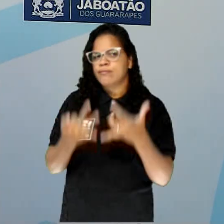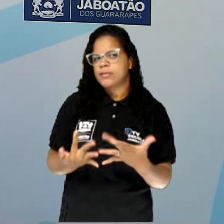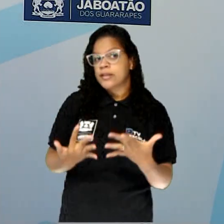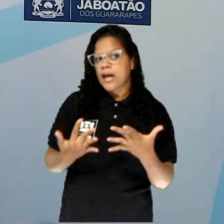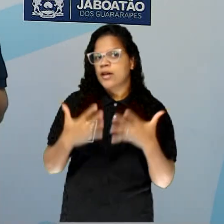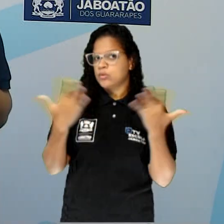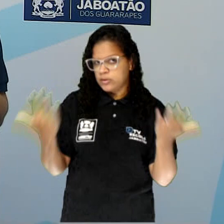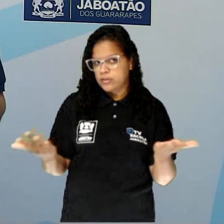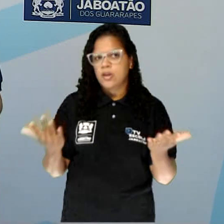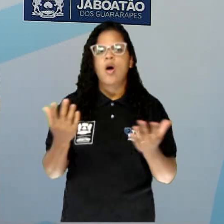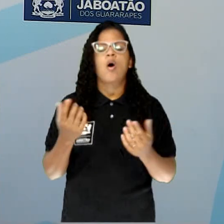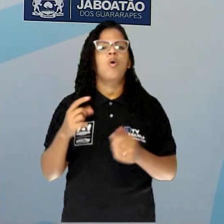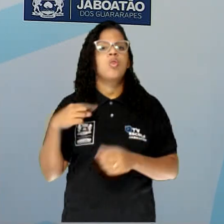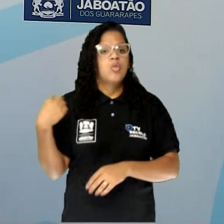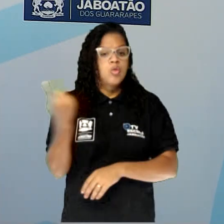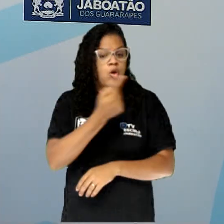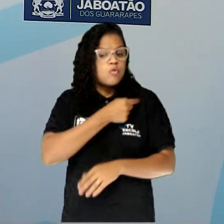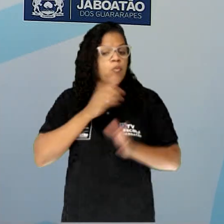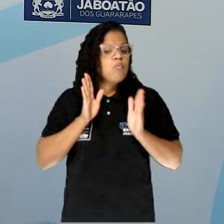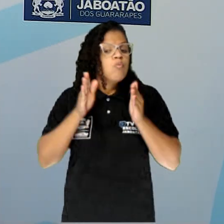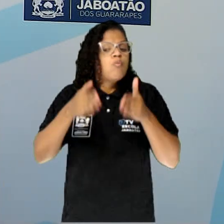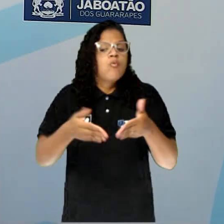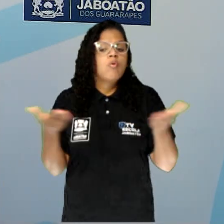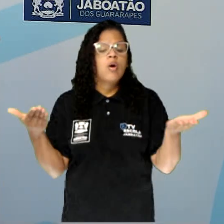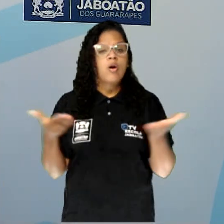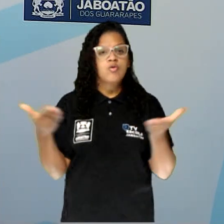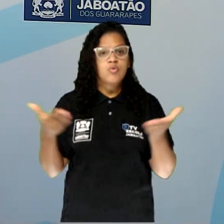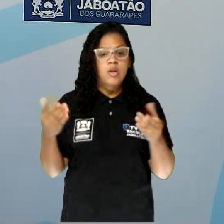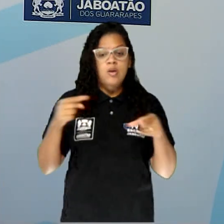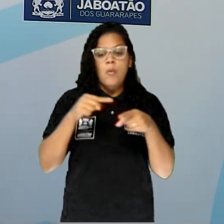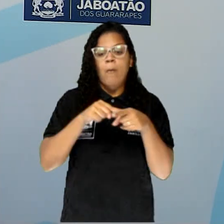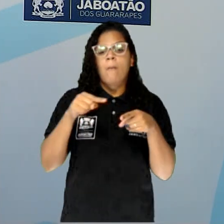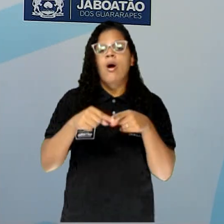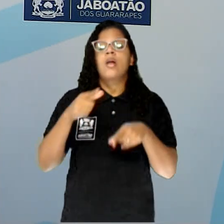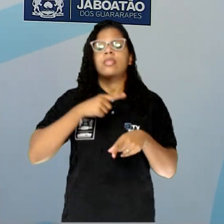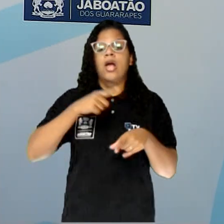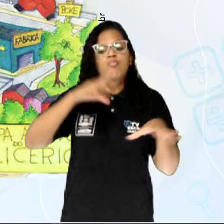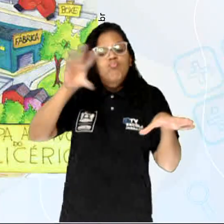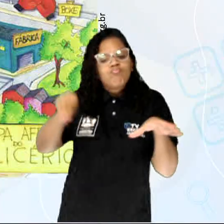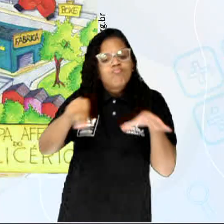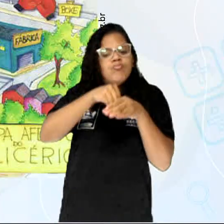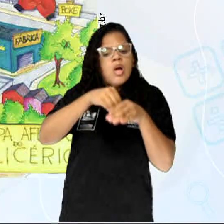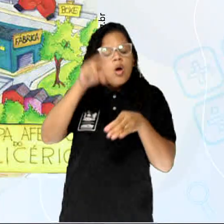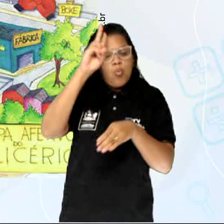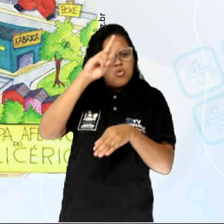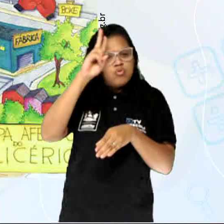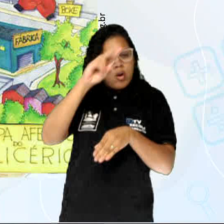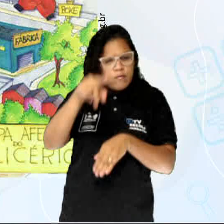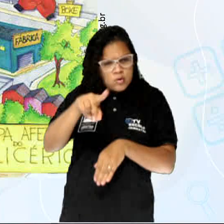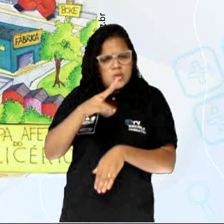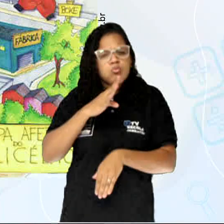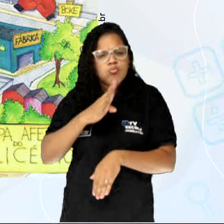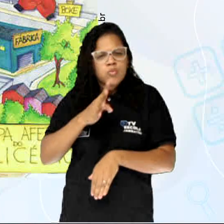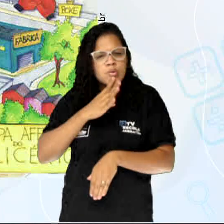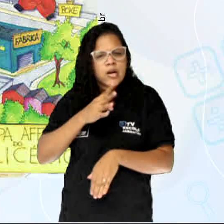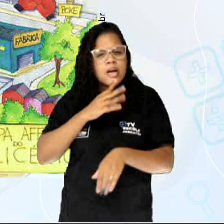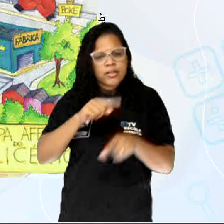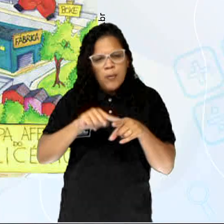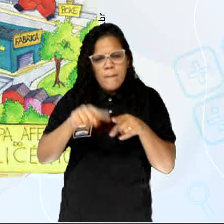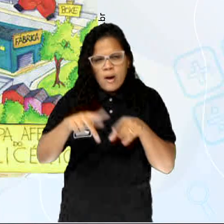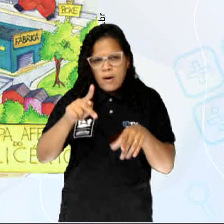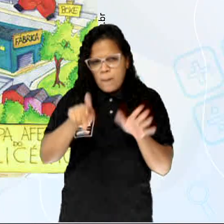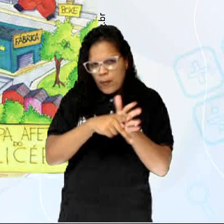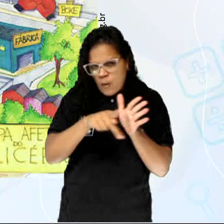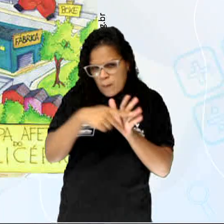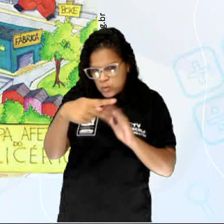hoje de que o bairro, ele tem uma história. Você conhece o seu bairro? Você